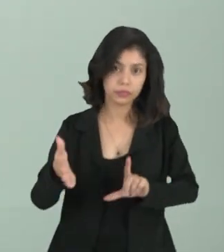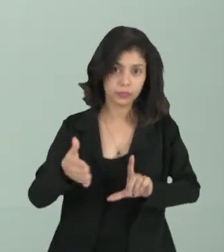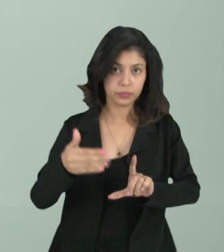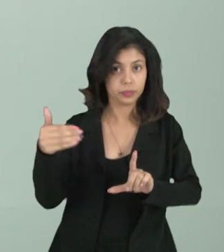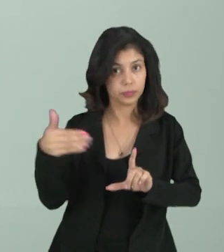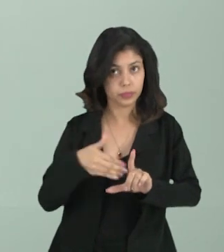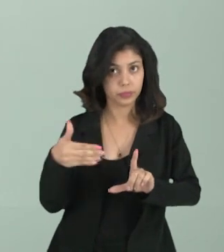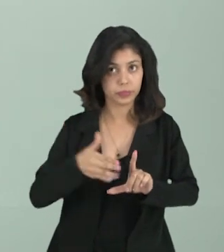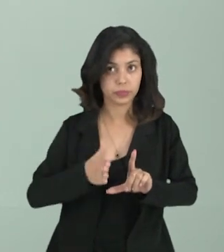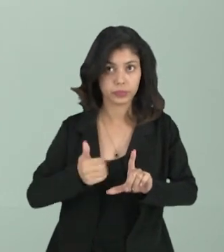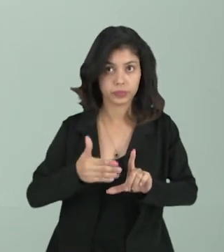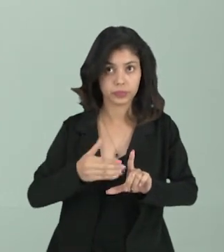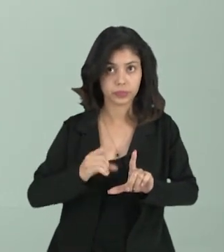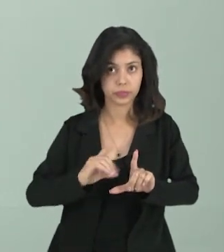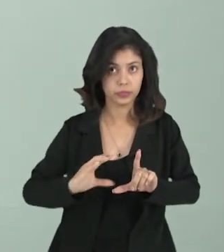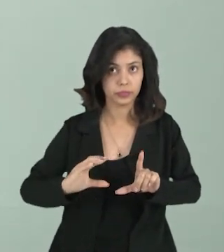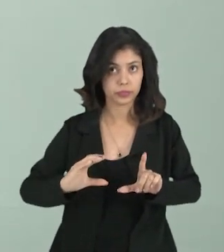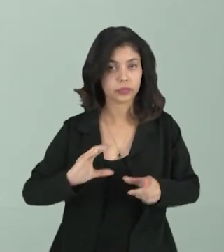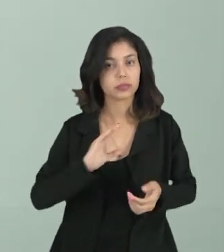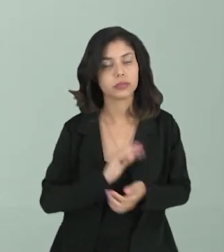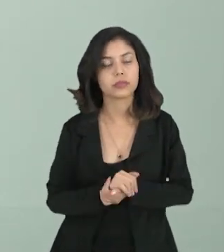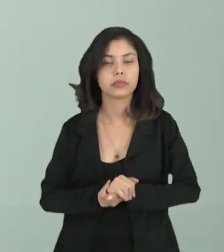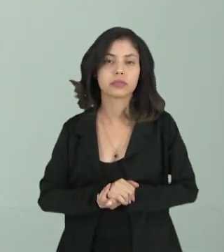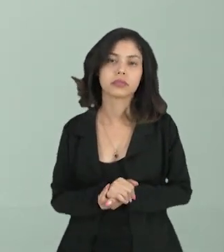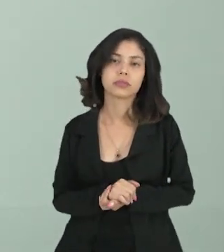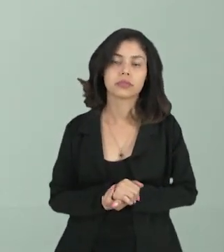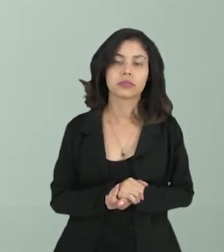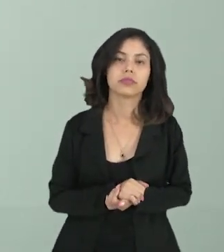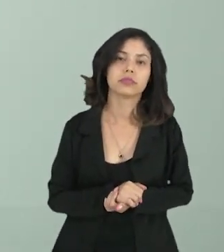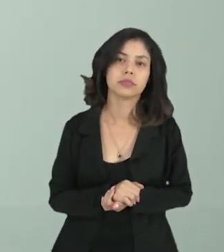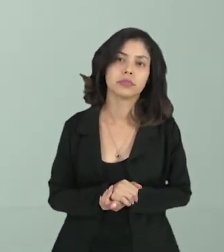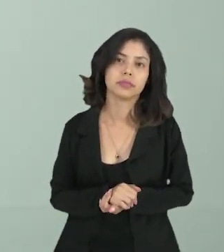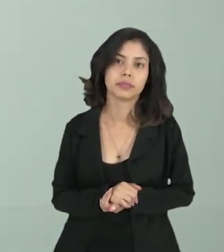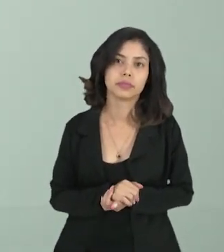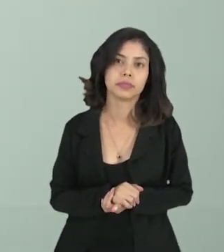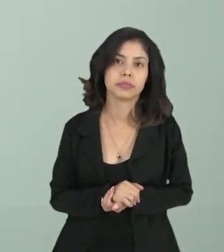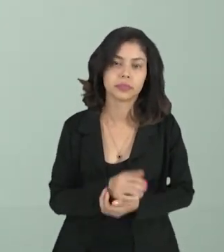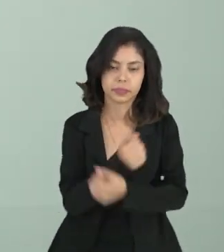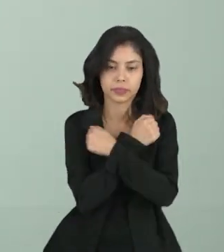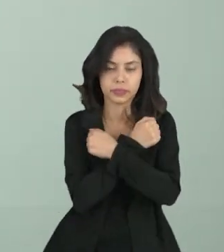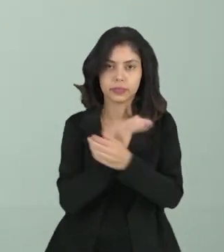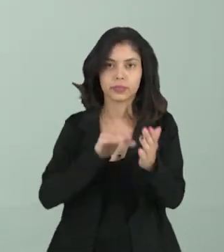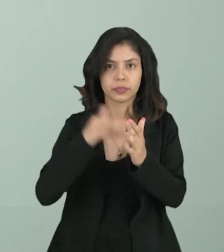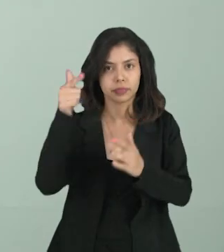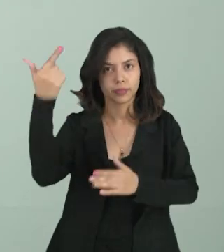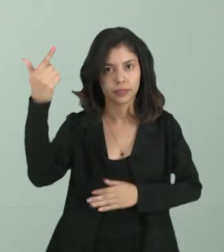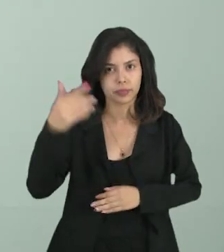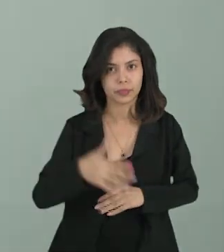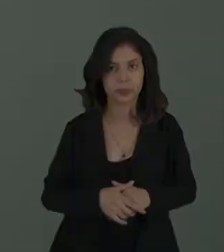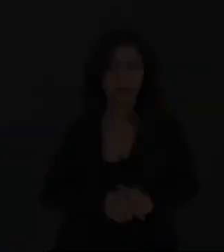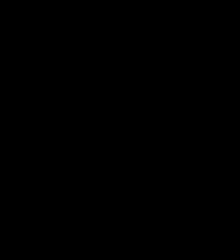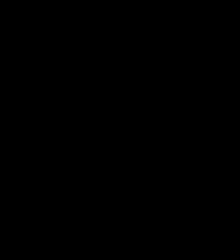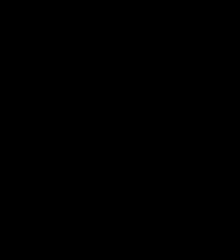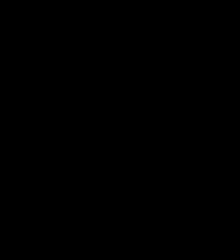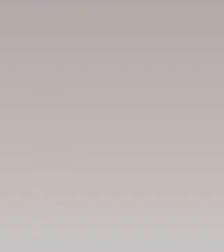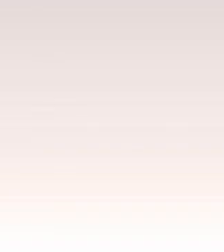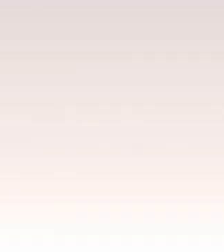acessar essa aula ou qualquer outro componente curricular, basta acessar a plataforma Eduque. Um abraço e até a próxima.